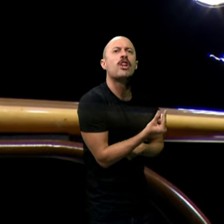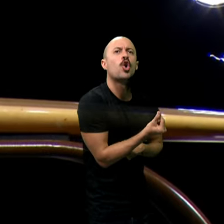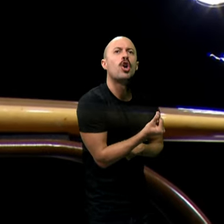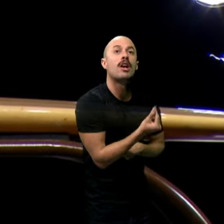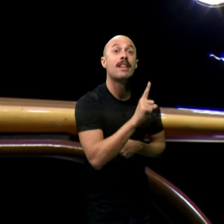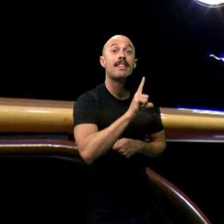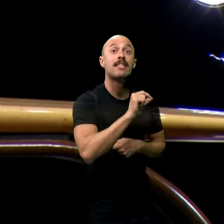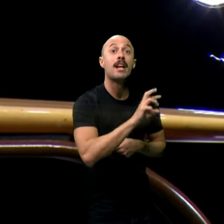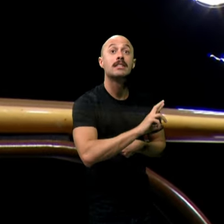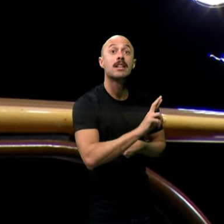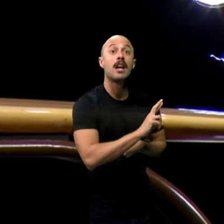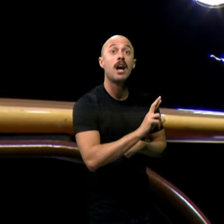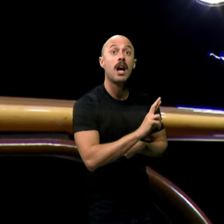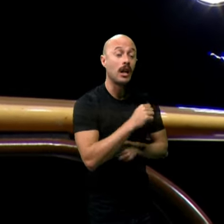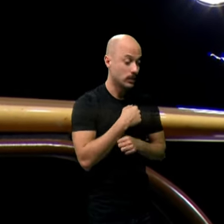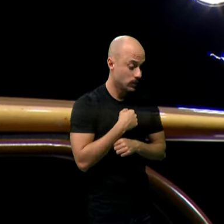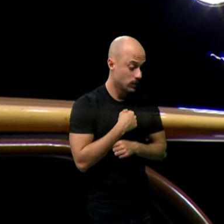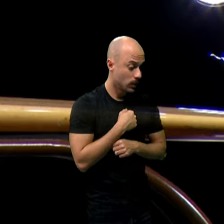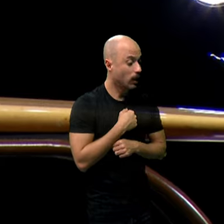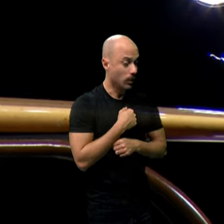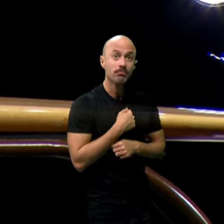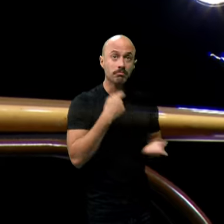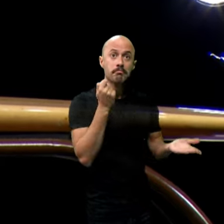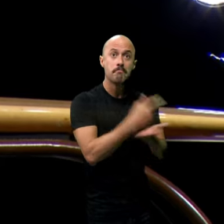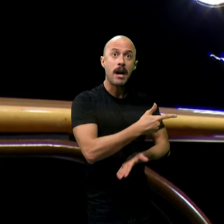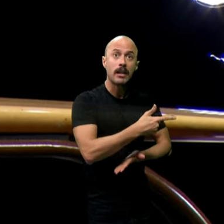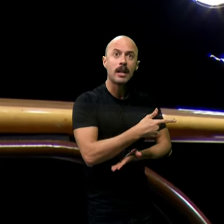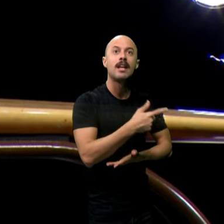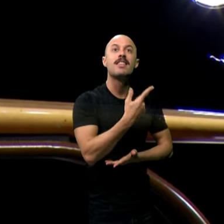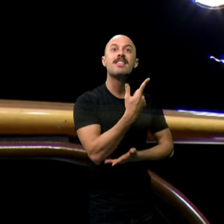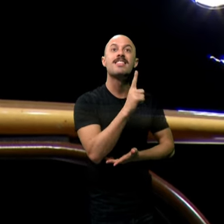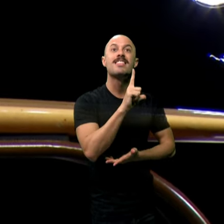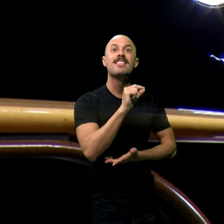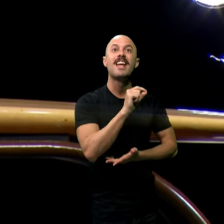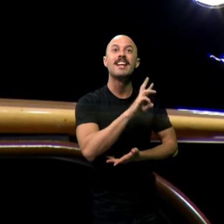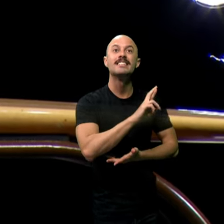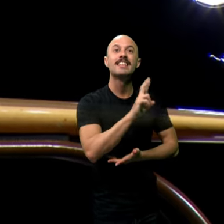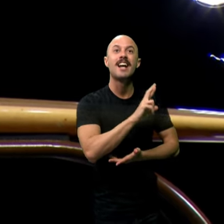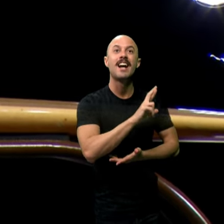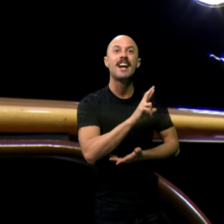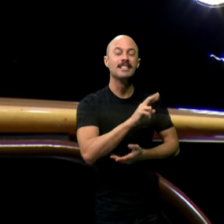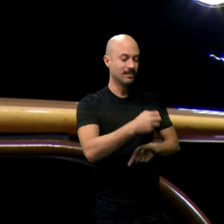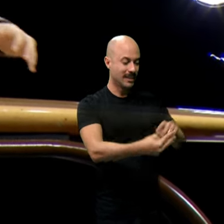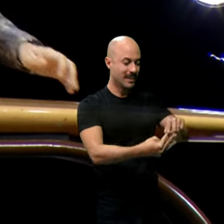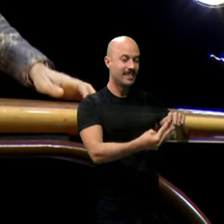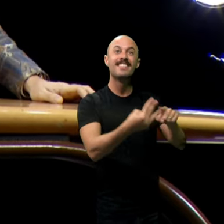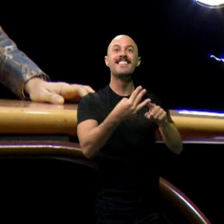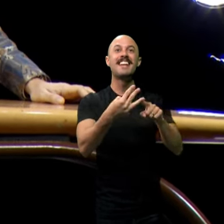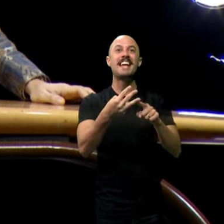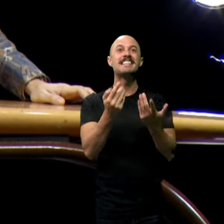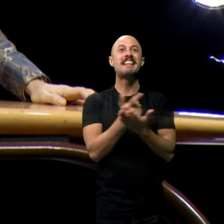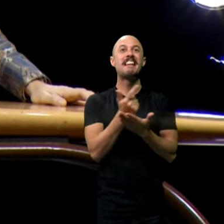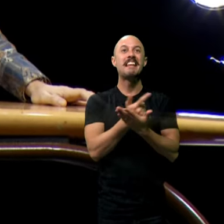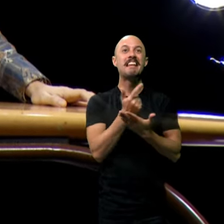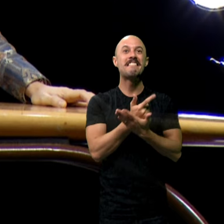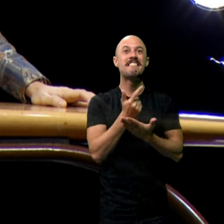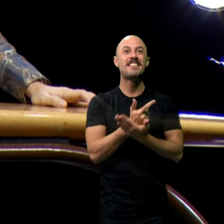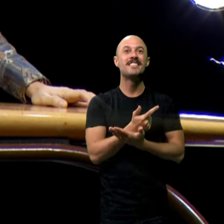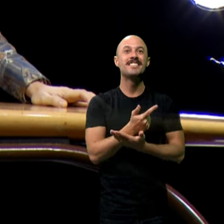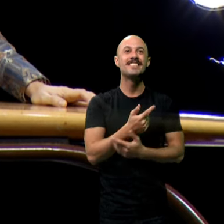reais. Eu tinha os 10 reais e paguei e saí com os 3 livros. Agora, que anjo era esse, eu não